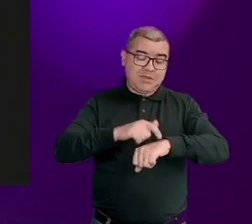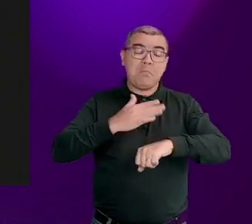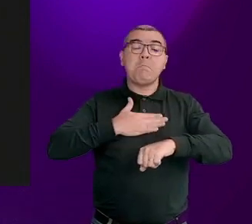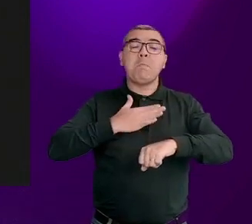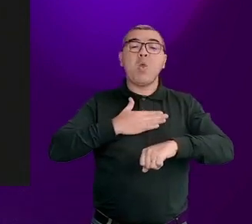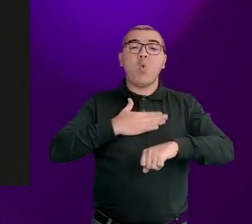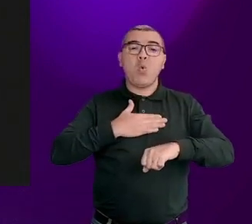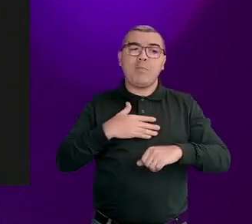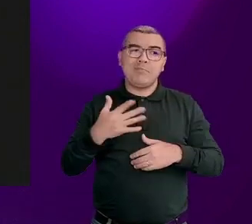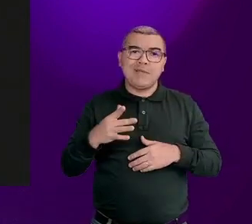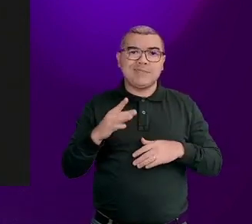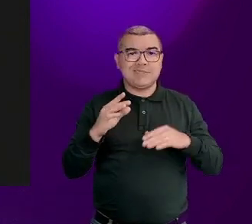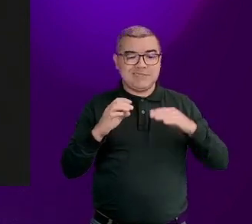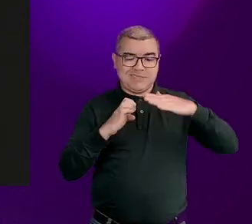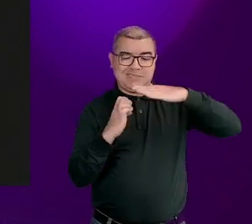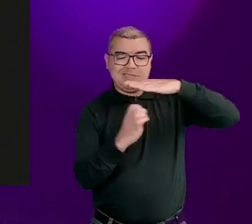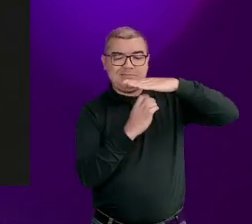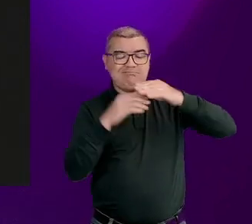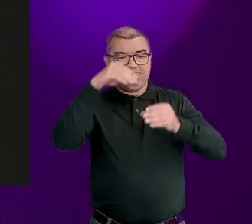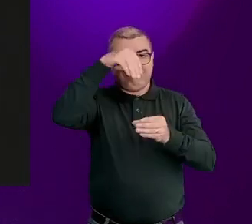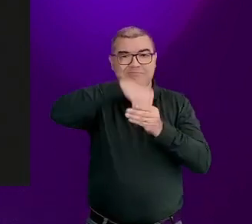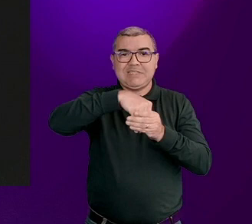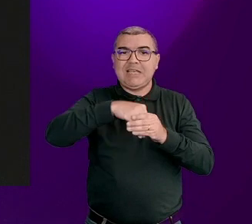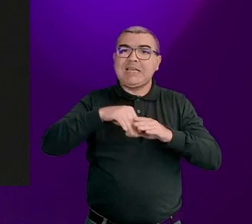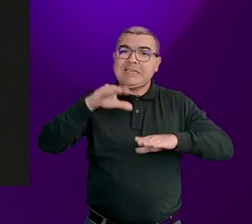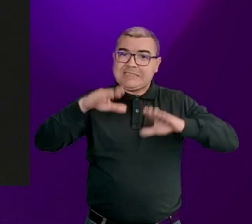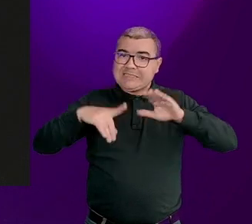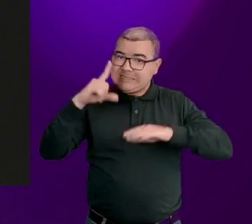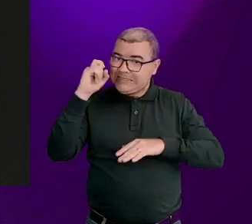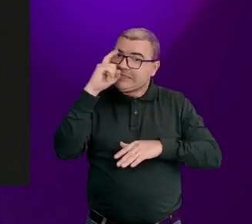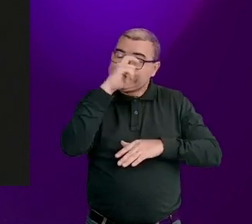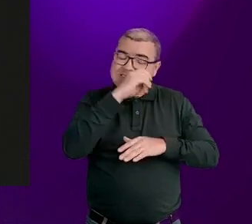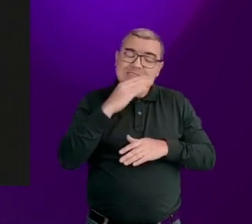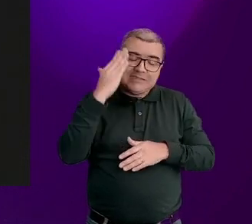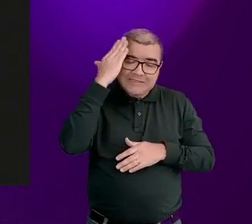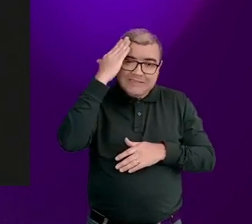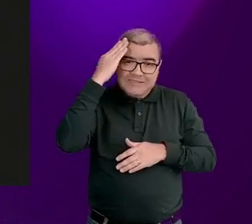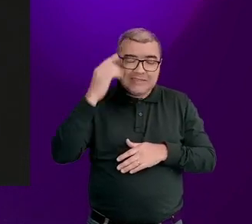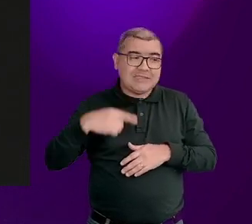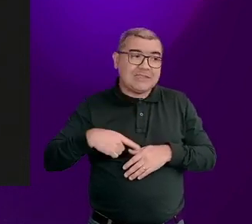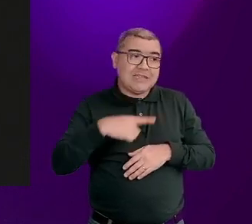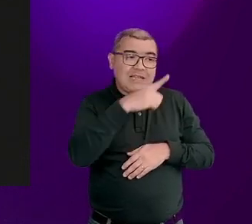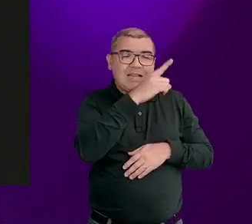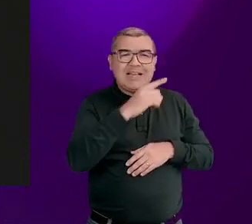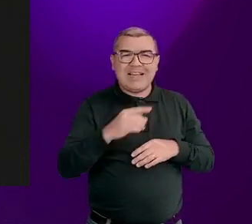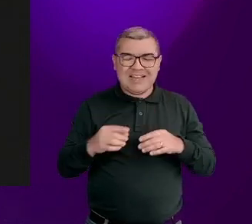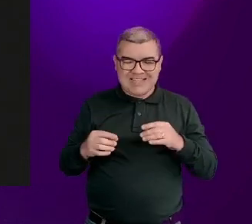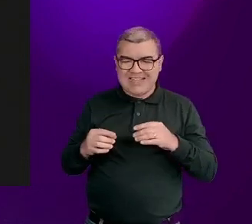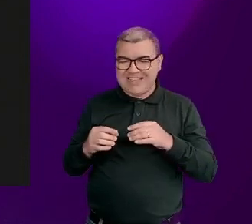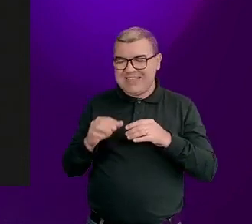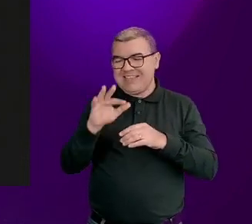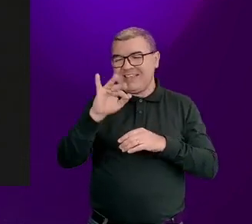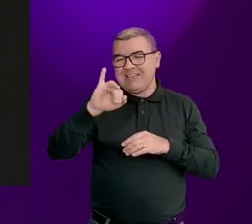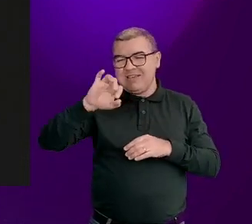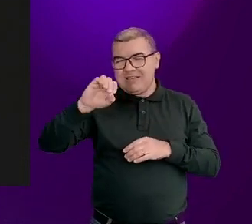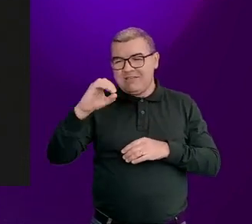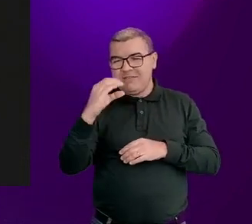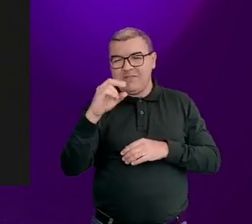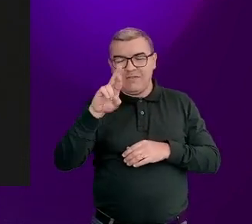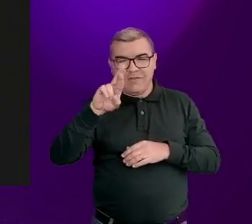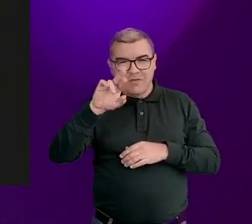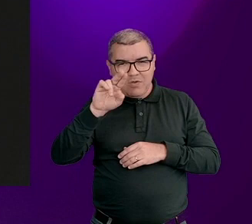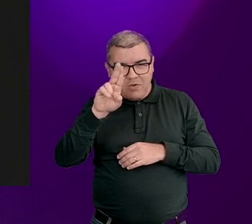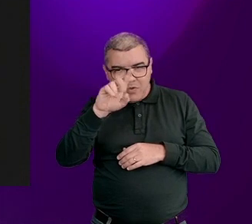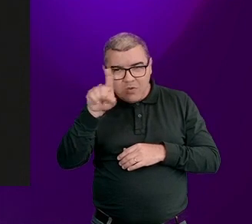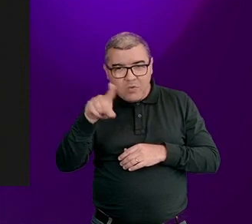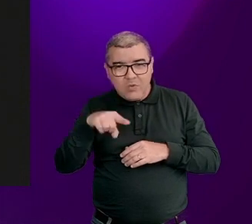exigisse produtividade, né? No meu próprio serviço na Fiocruz, os pacientes têm hora marcada, né? E as consultas